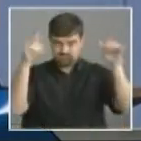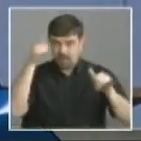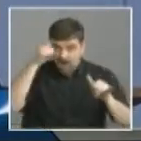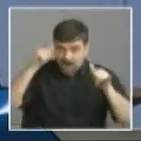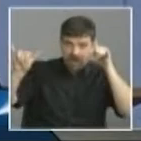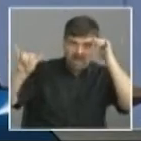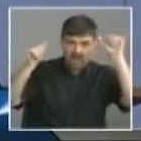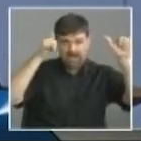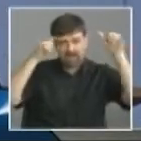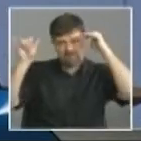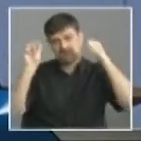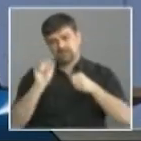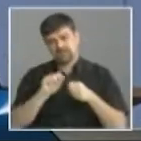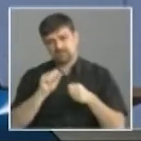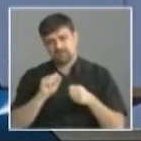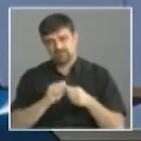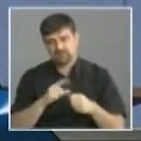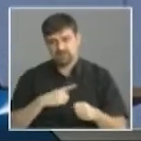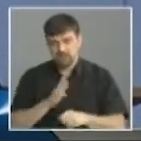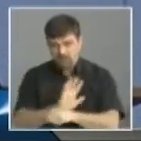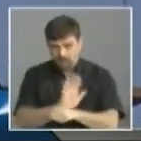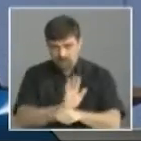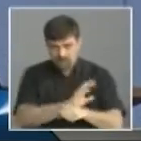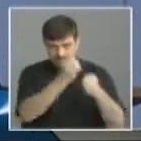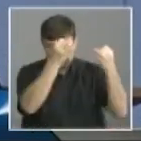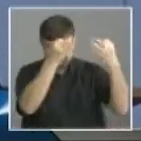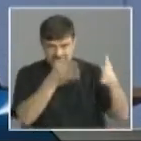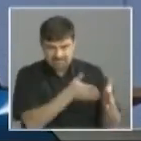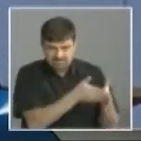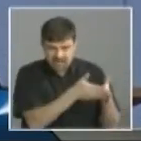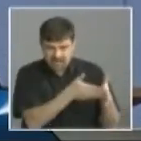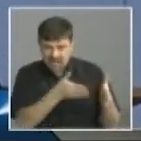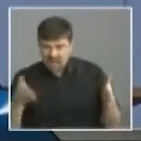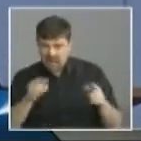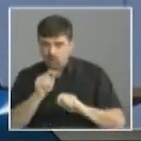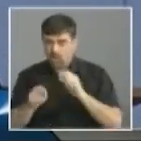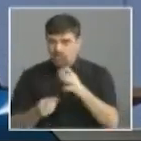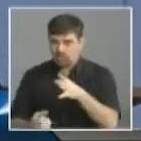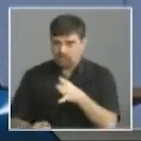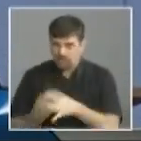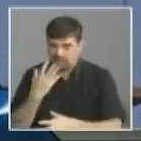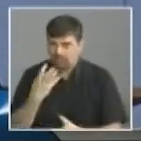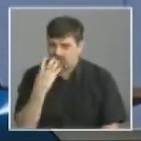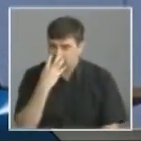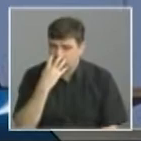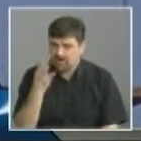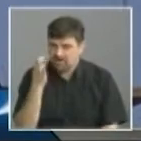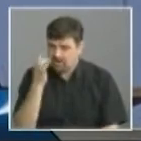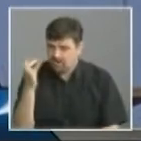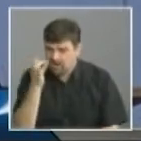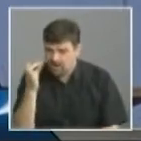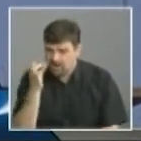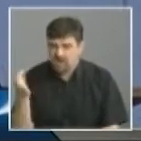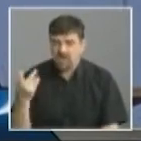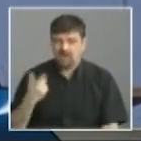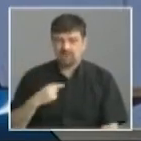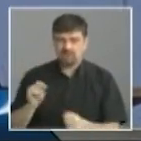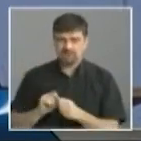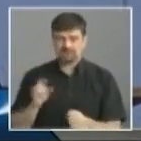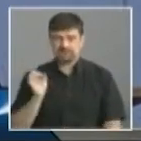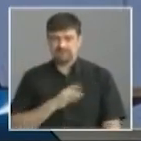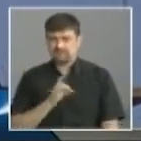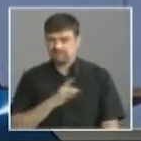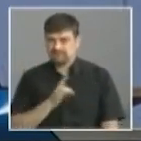os fogos de artifício. Nesse vídeo explicava claramente o transtorno que causa aos cachorros, aos gatos, que